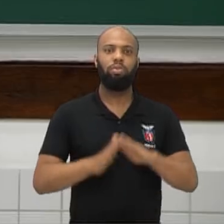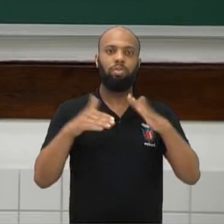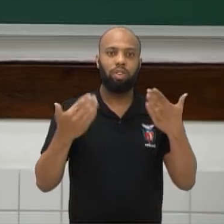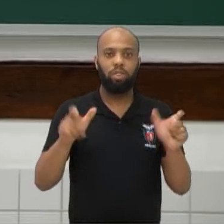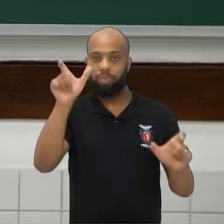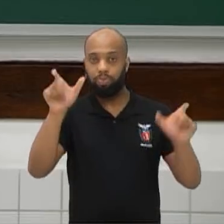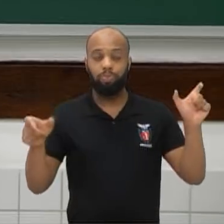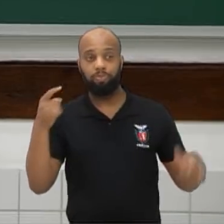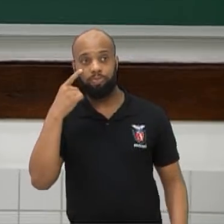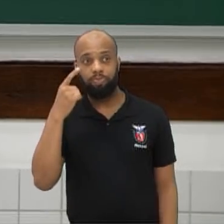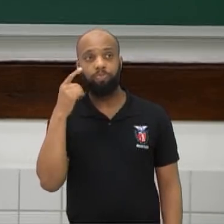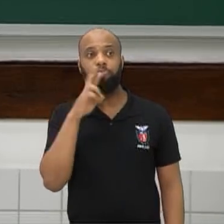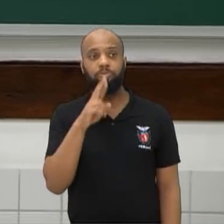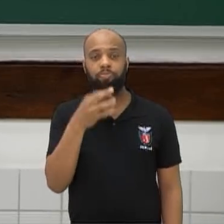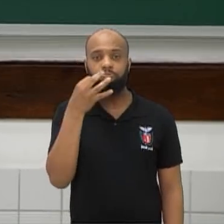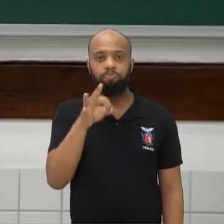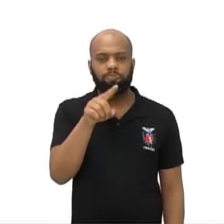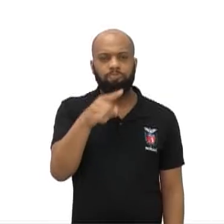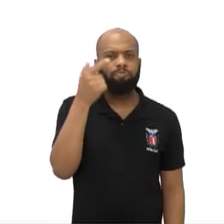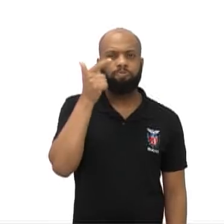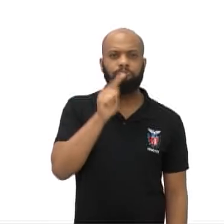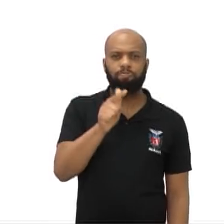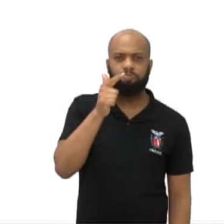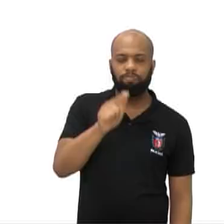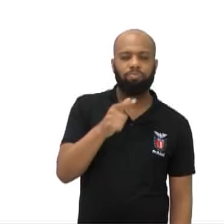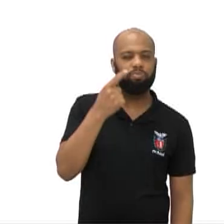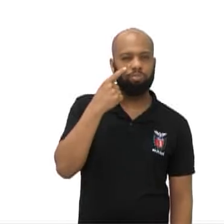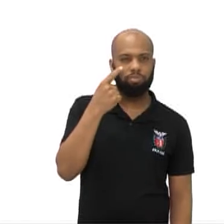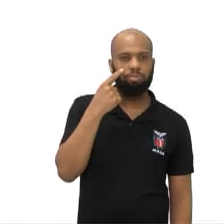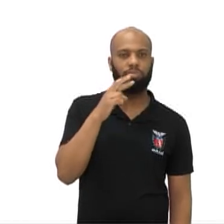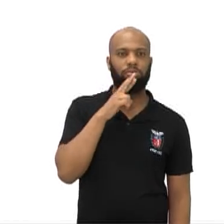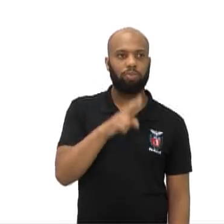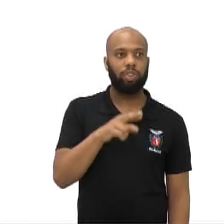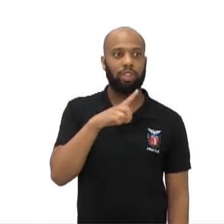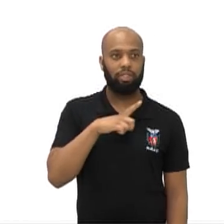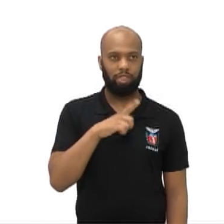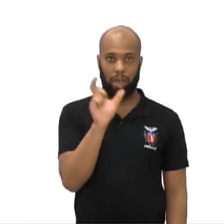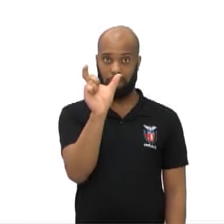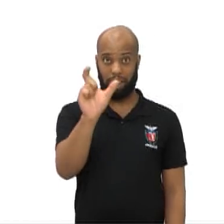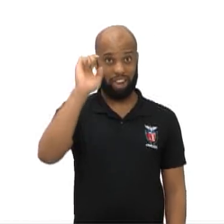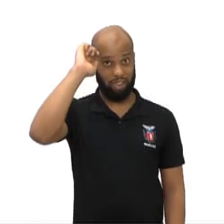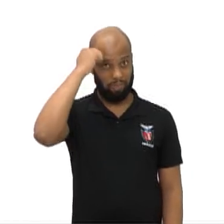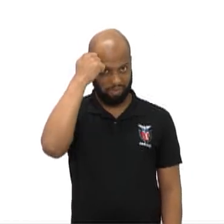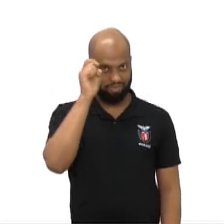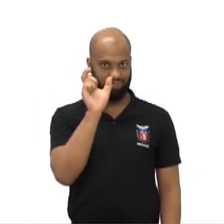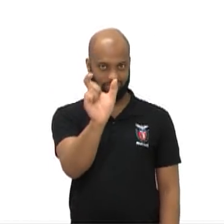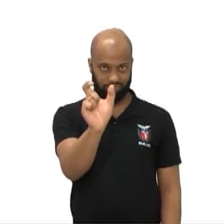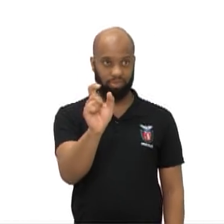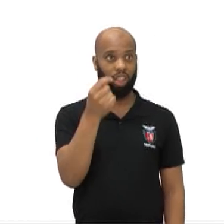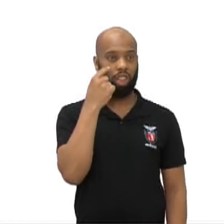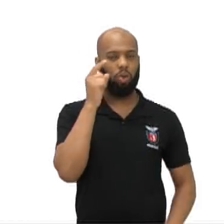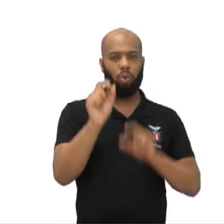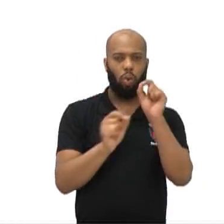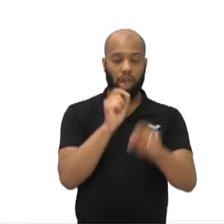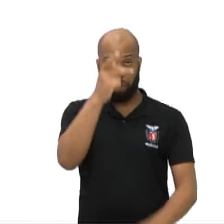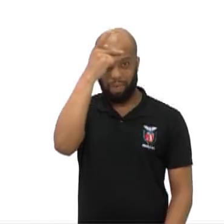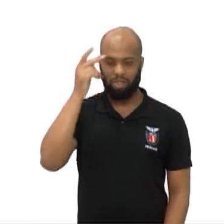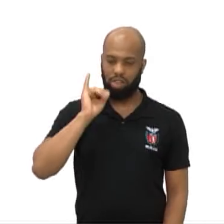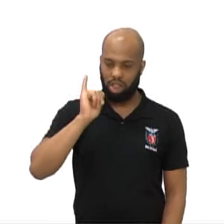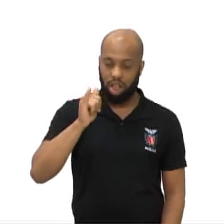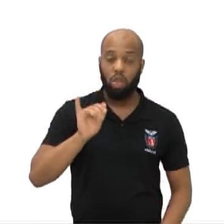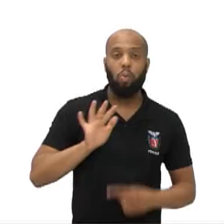Então, galera, olha lá, né? Quem conseguiu estabelecer ali que a intertextualidade ocorre no fato do narrador